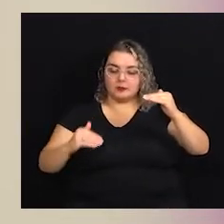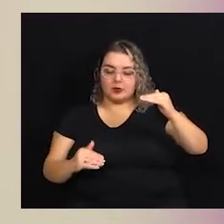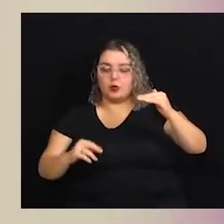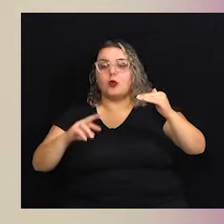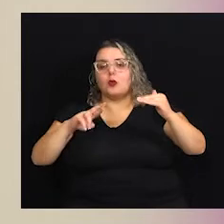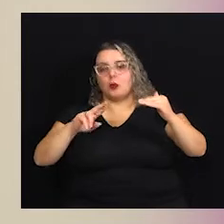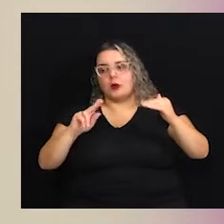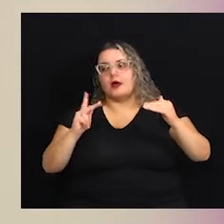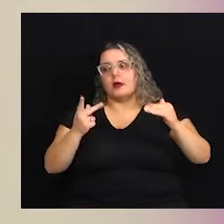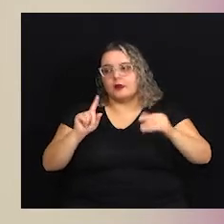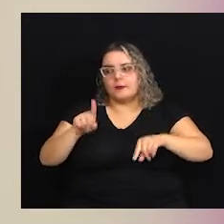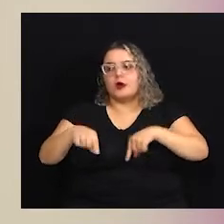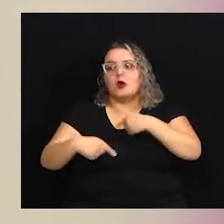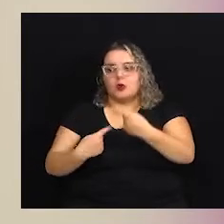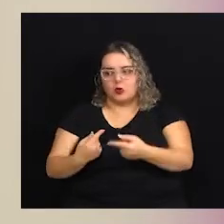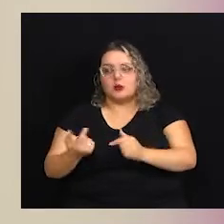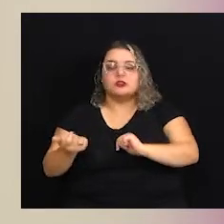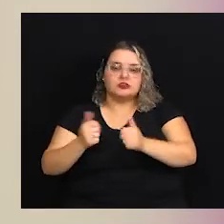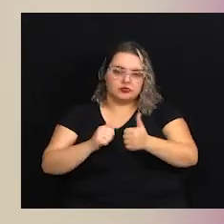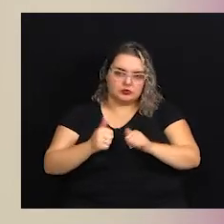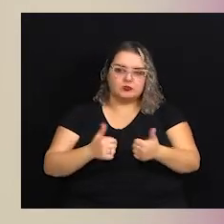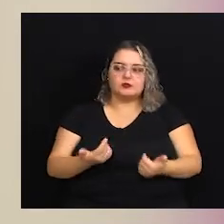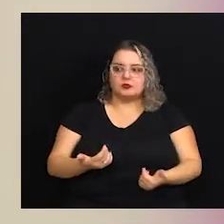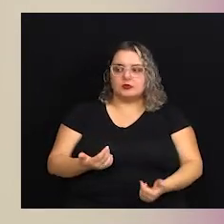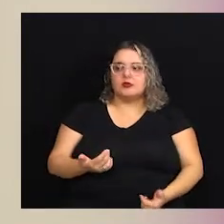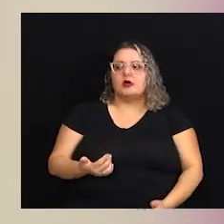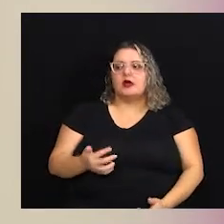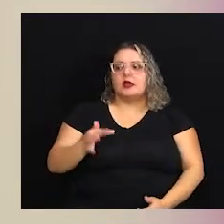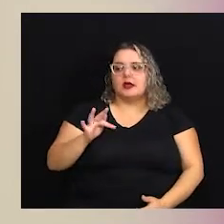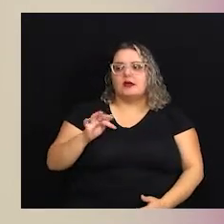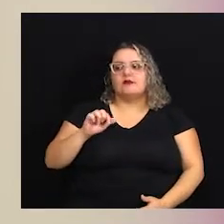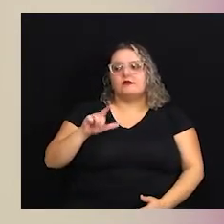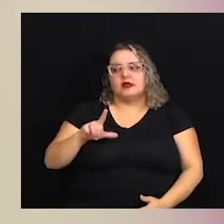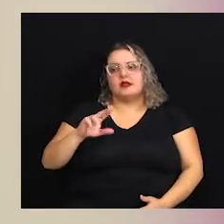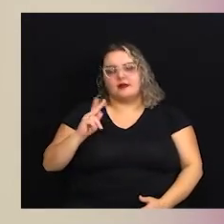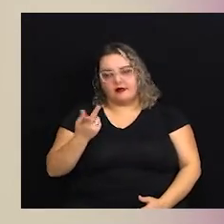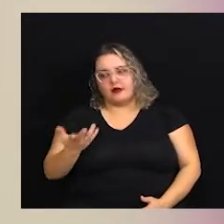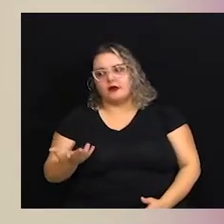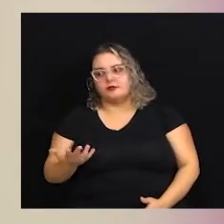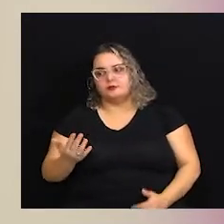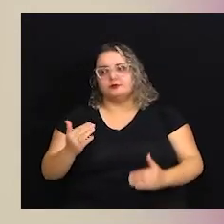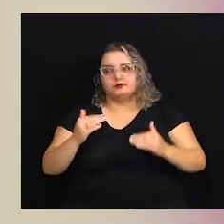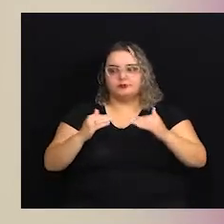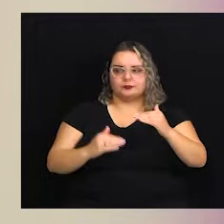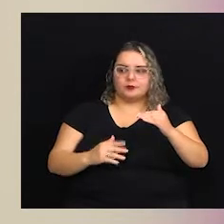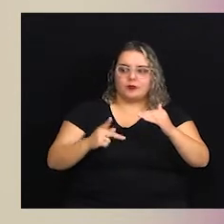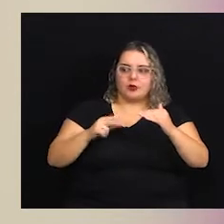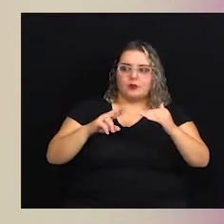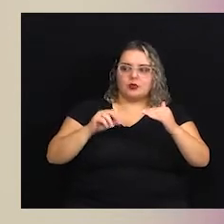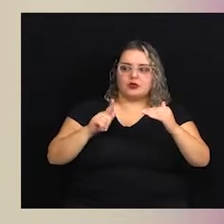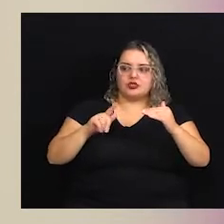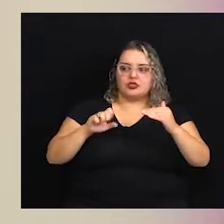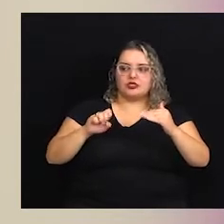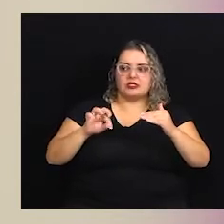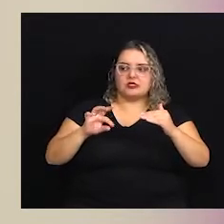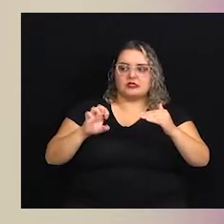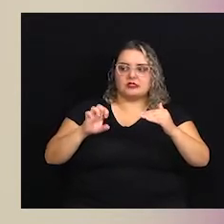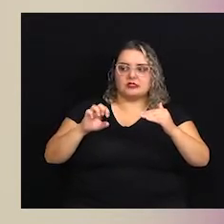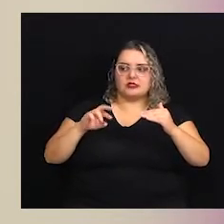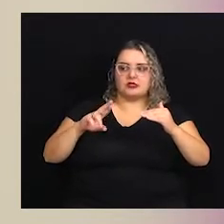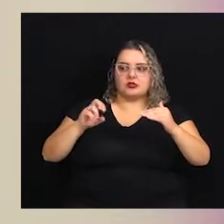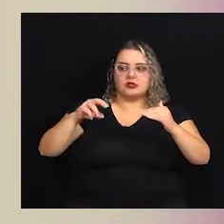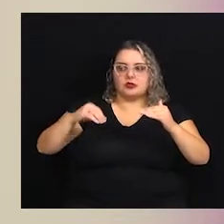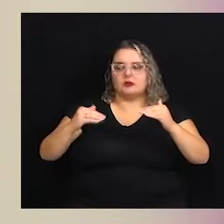LH é uma outra gonadotrofina que também nós avaliamos, FSH e LH. Então, progesterona para menos é o primeiro que cai,